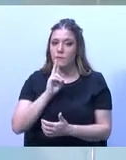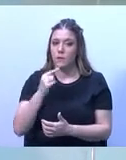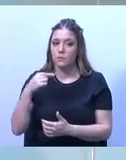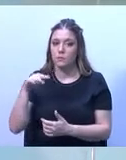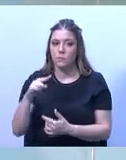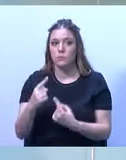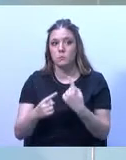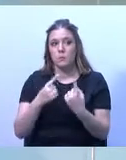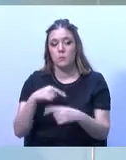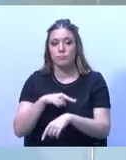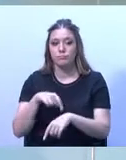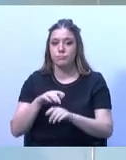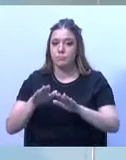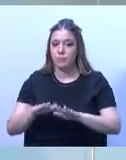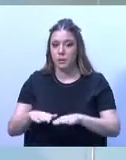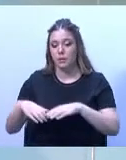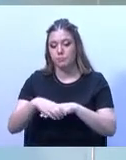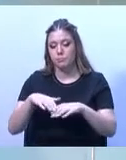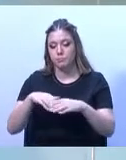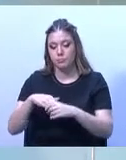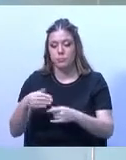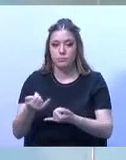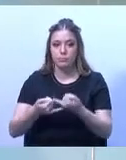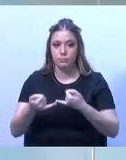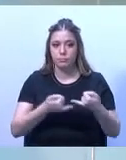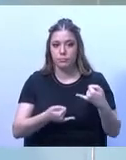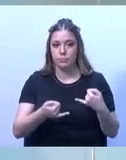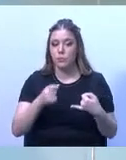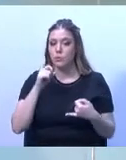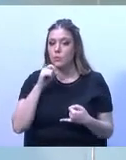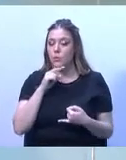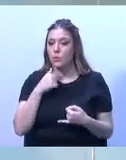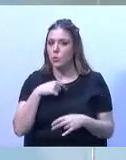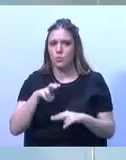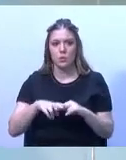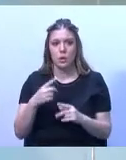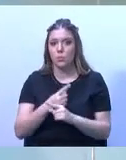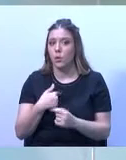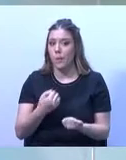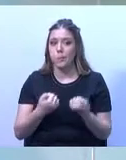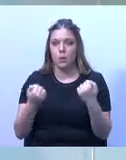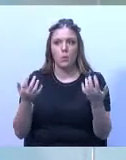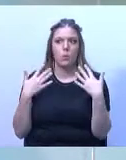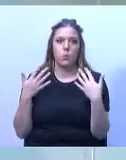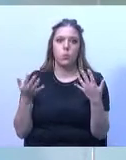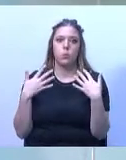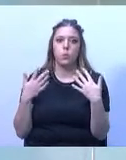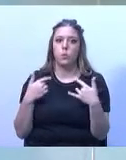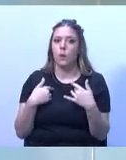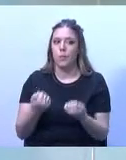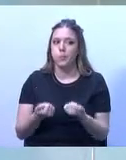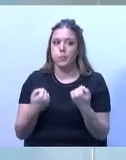estado algumas horas parada, mudar de calçado e tal, podia ter despertado... Eu tive que me sentar, que eu não conseguia, era muito calor, eu tive que me